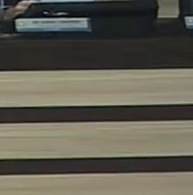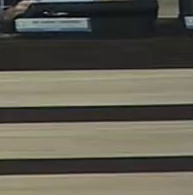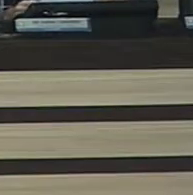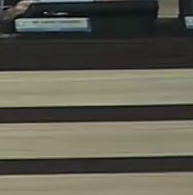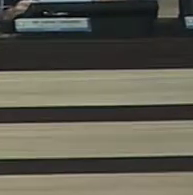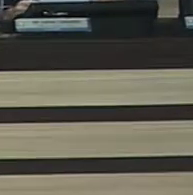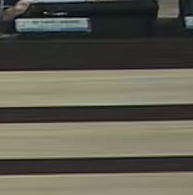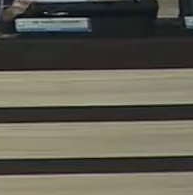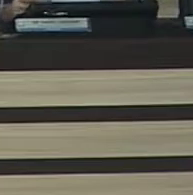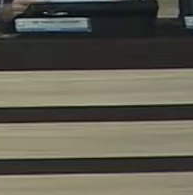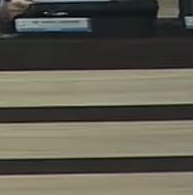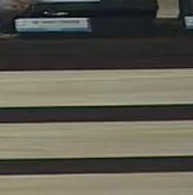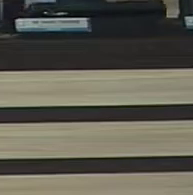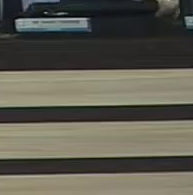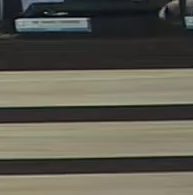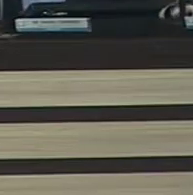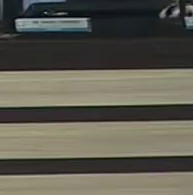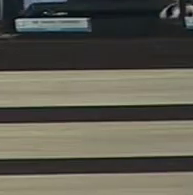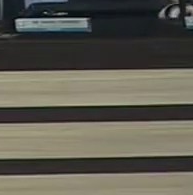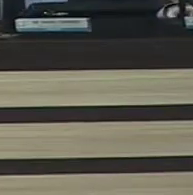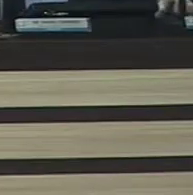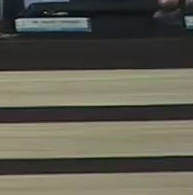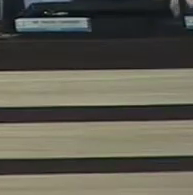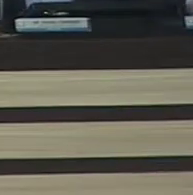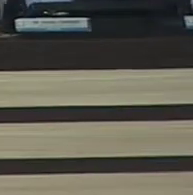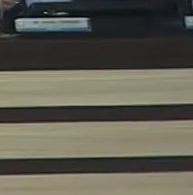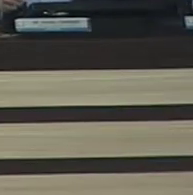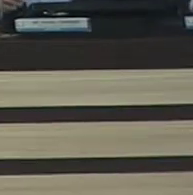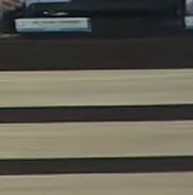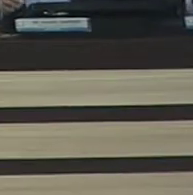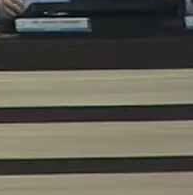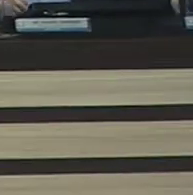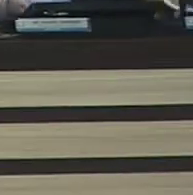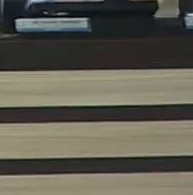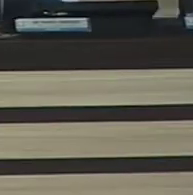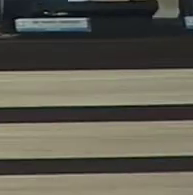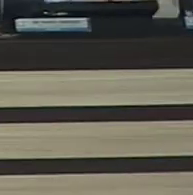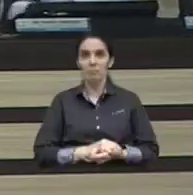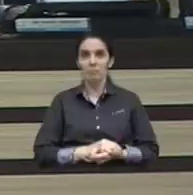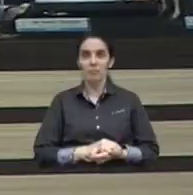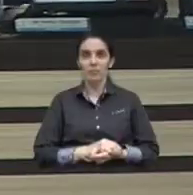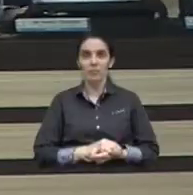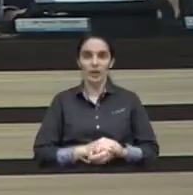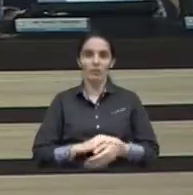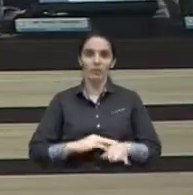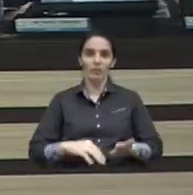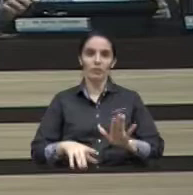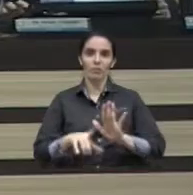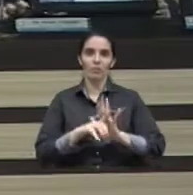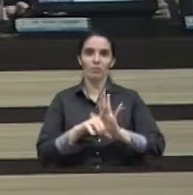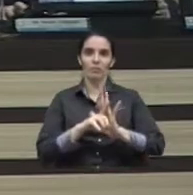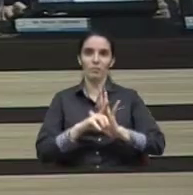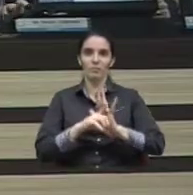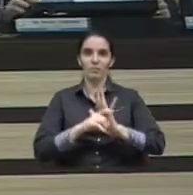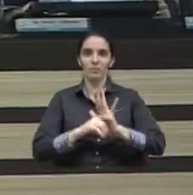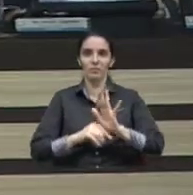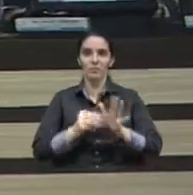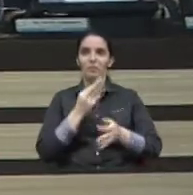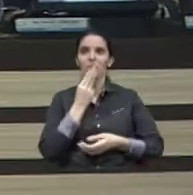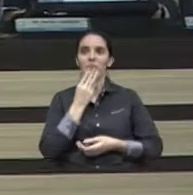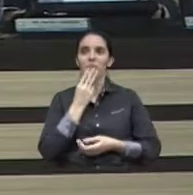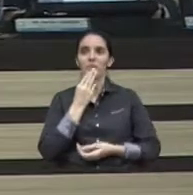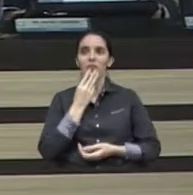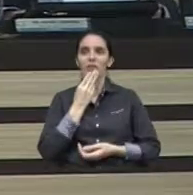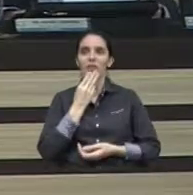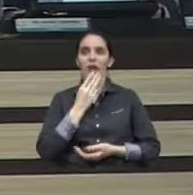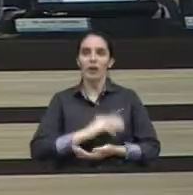Vereador Vaguinho da Santa Luzia. Em discussão. Eu gostaria de discutir isso, presidente. Uma palavra, vereador Vaguinho de Santa Luzia.